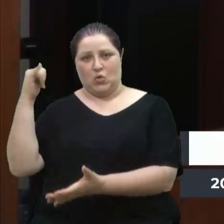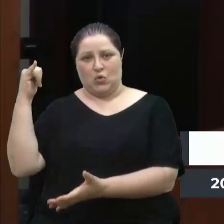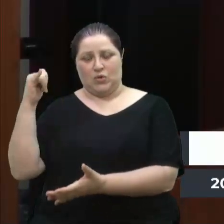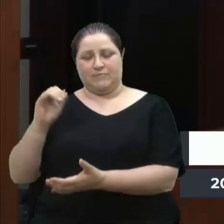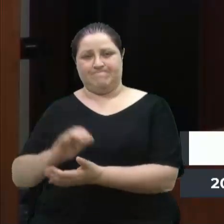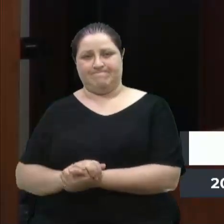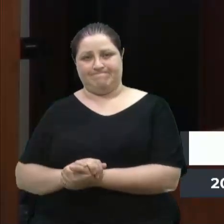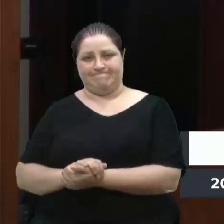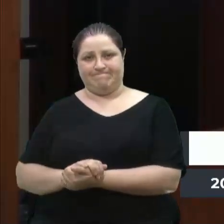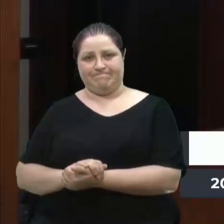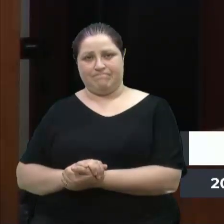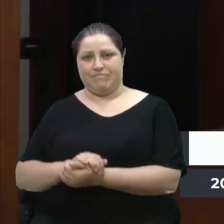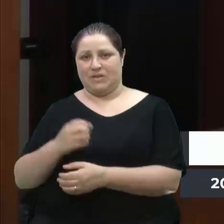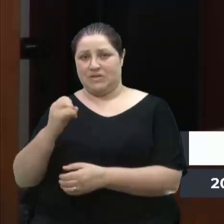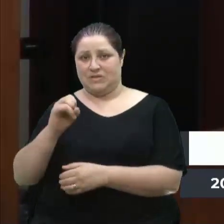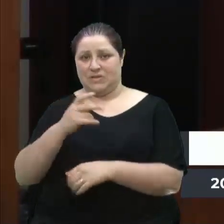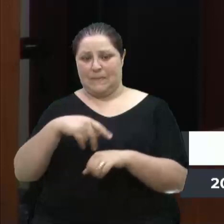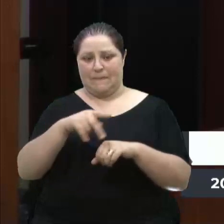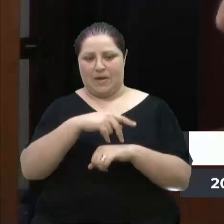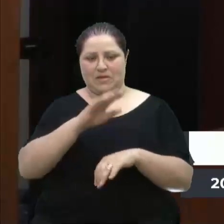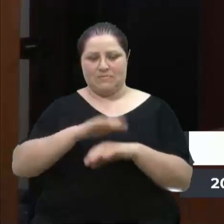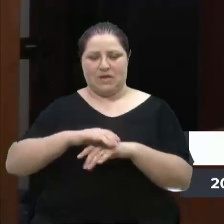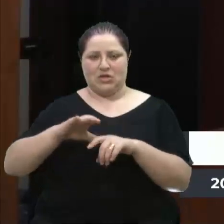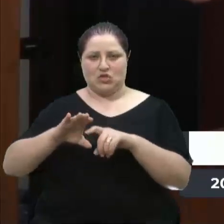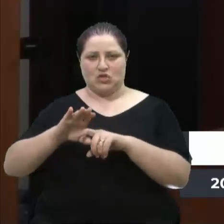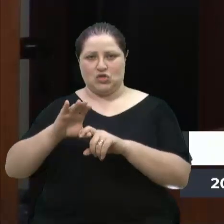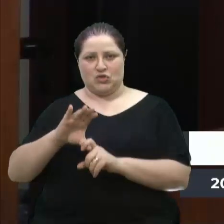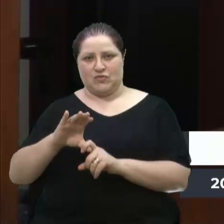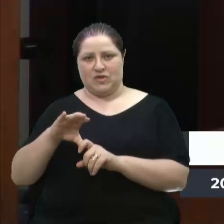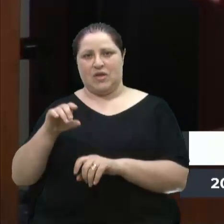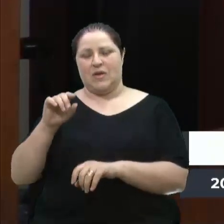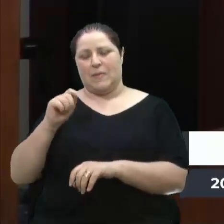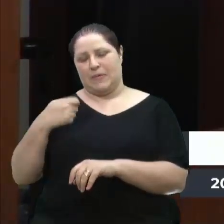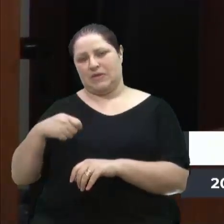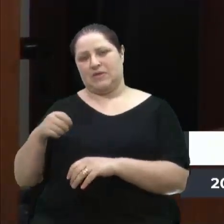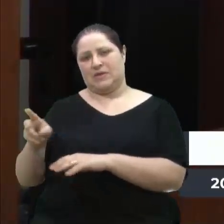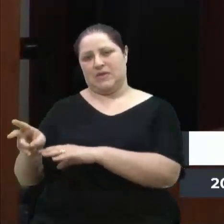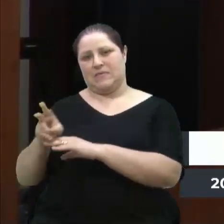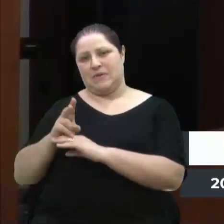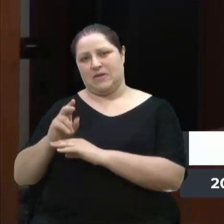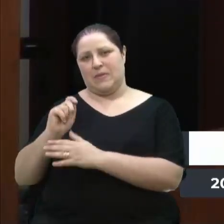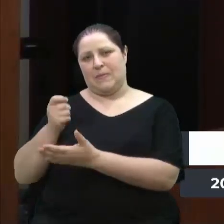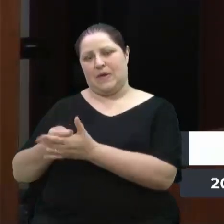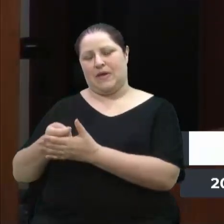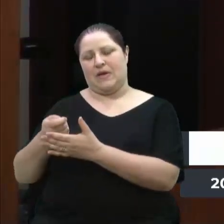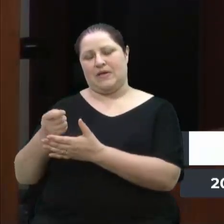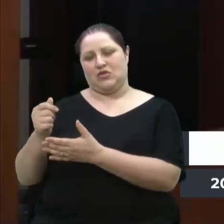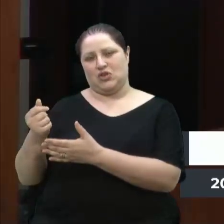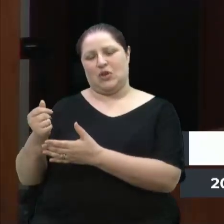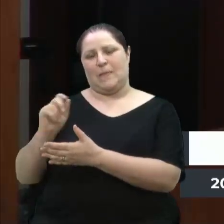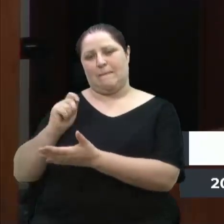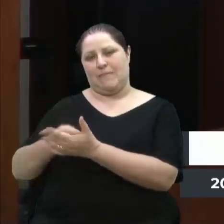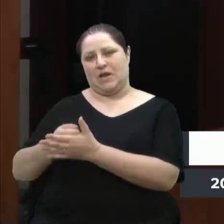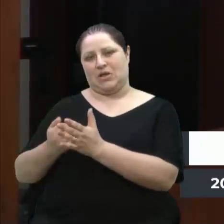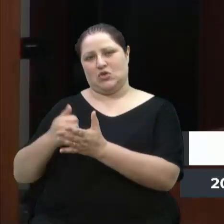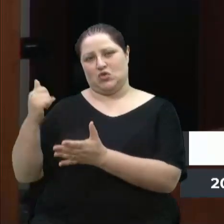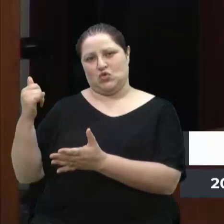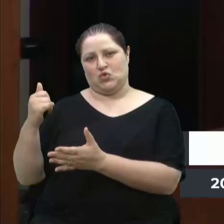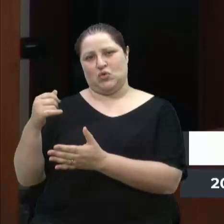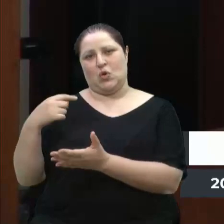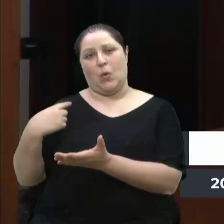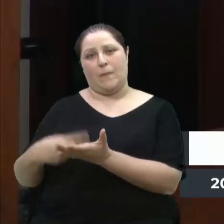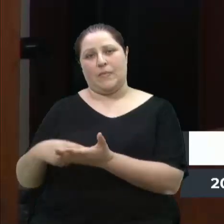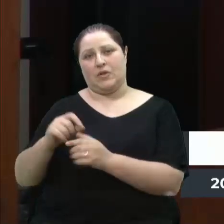mais o país se endivida, mais juros ele tem que pegar. Porque todos aqui vamos combinar. Uma